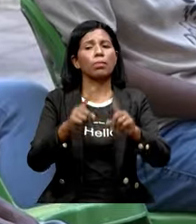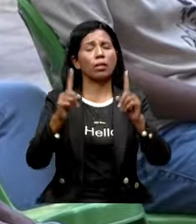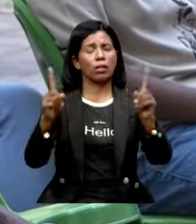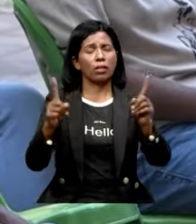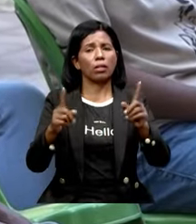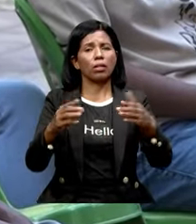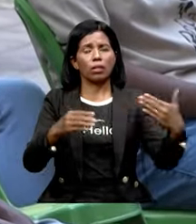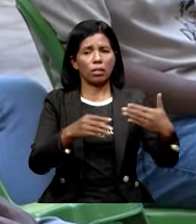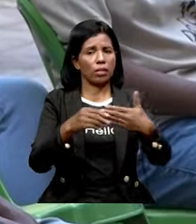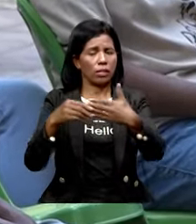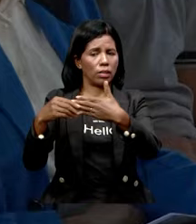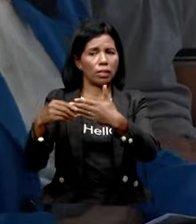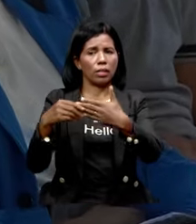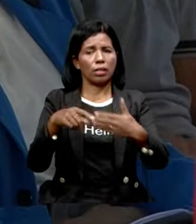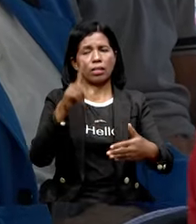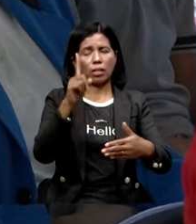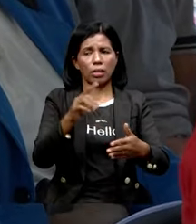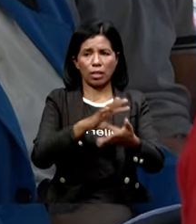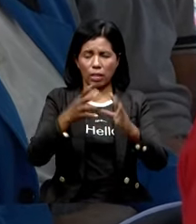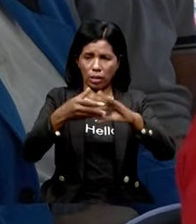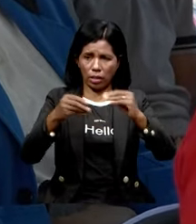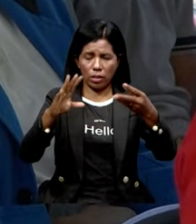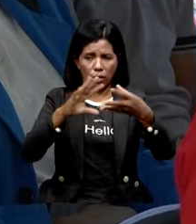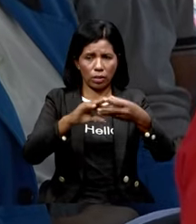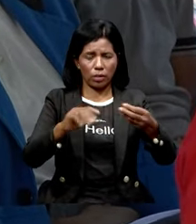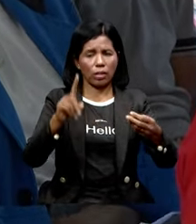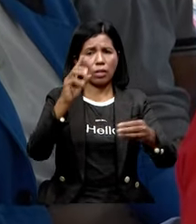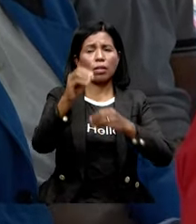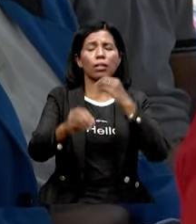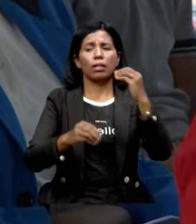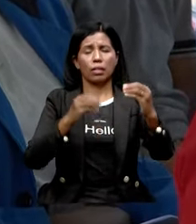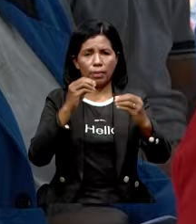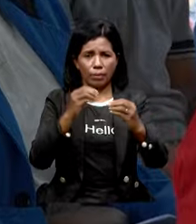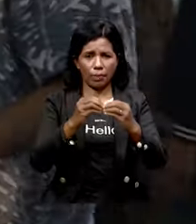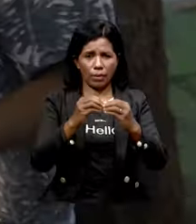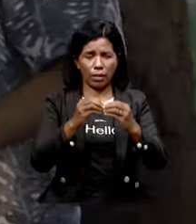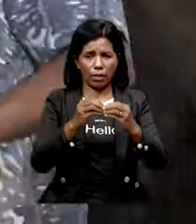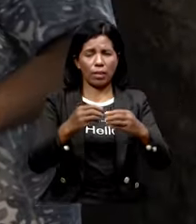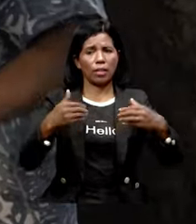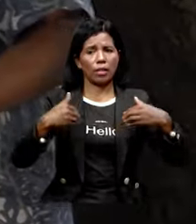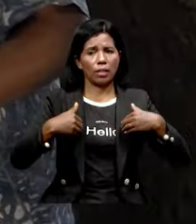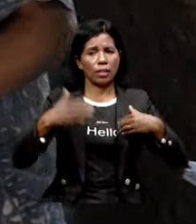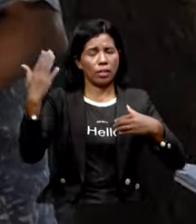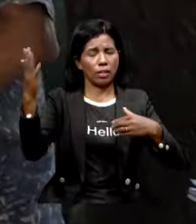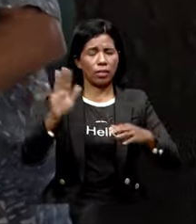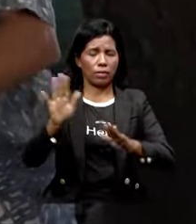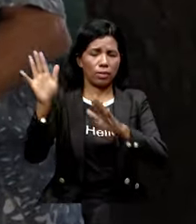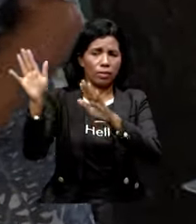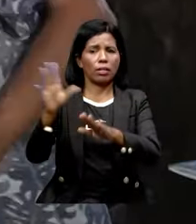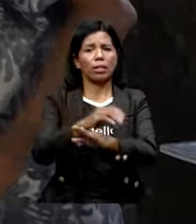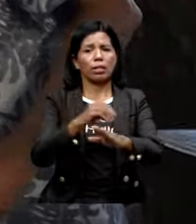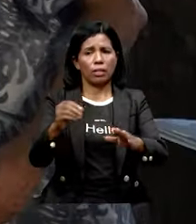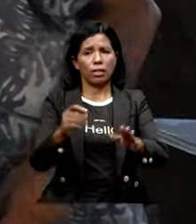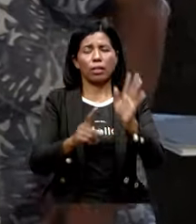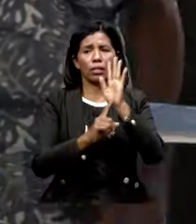forma ficção histórico cada e base e realidade e a factos será,